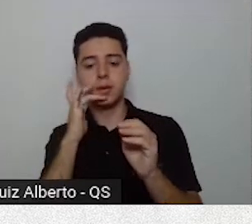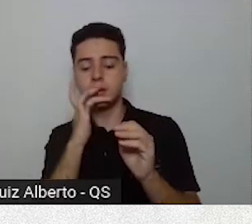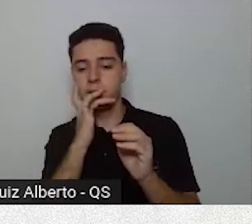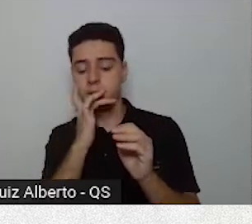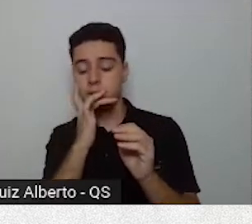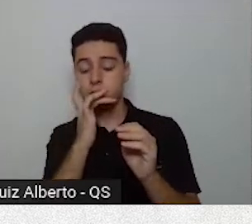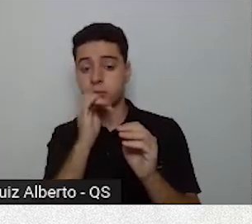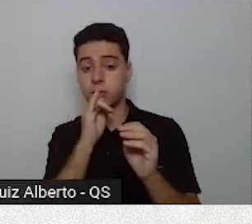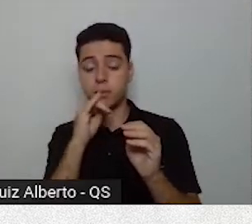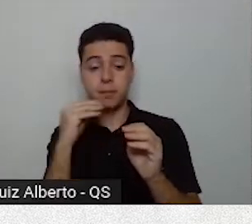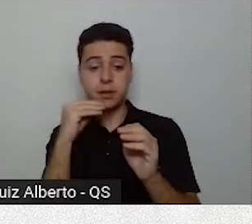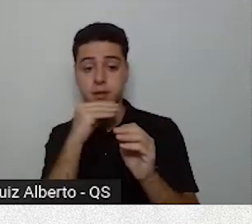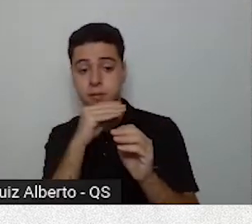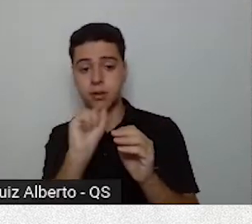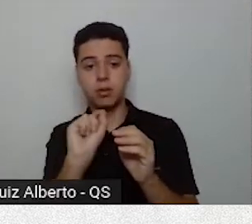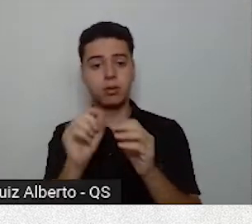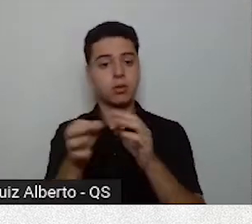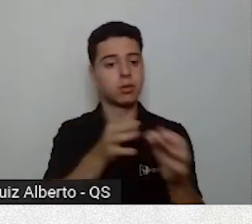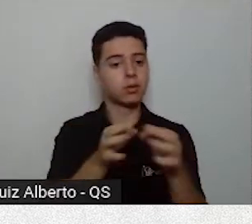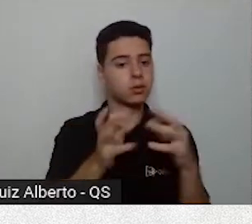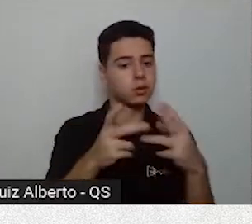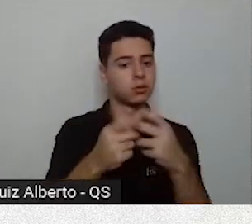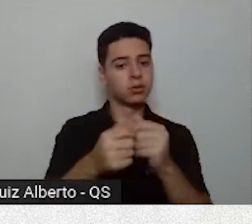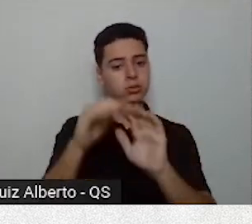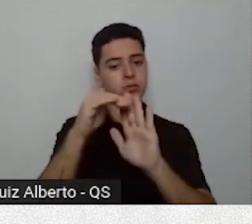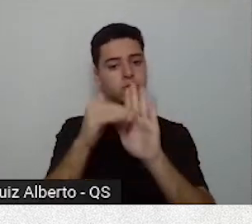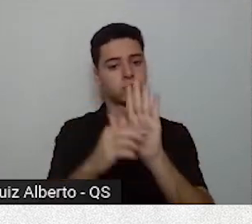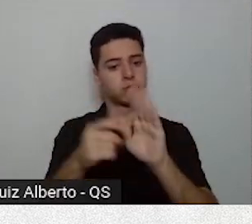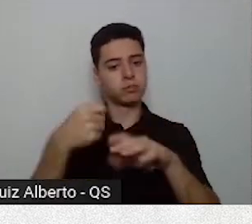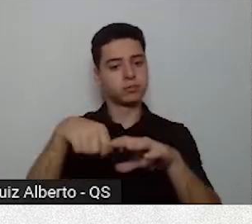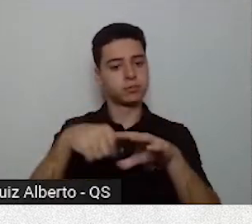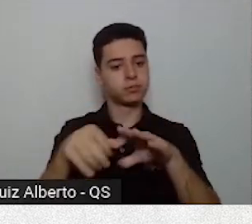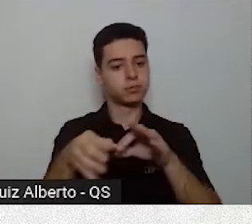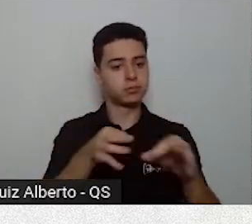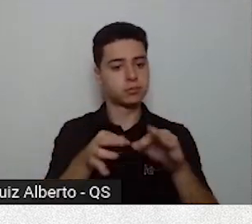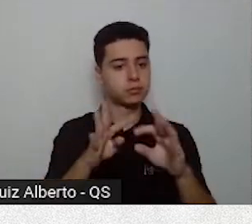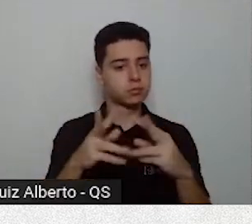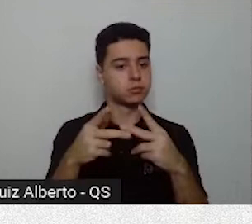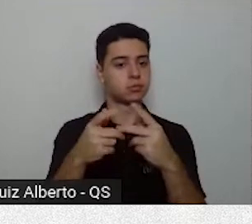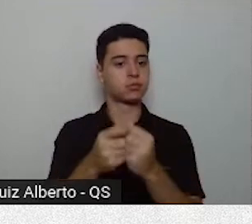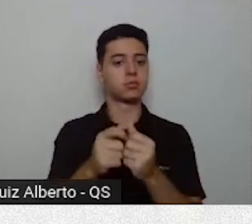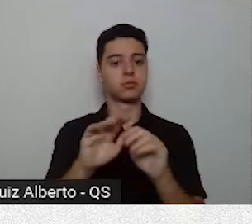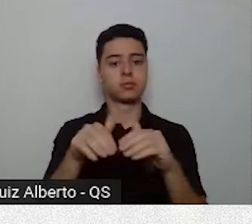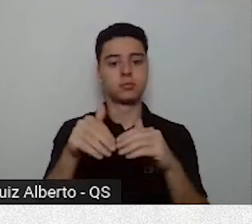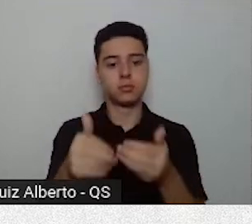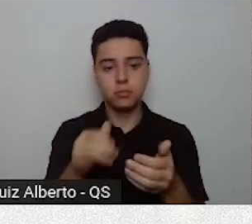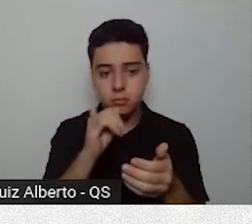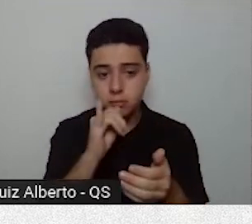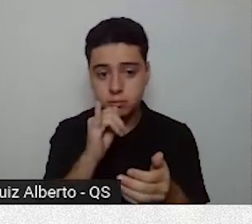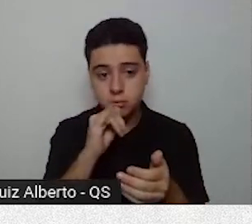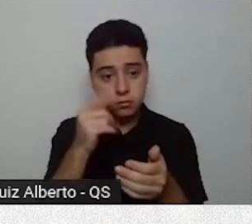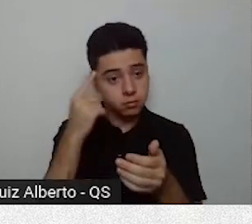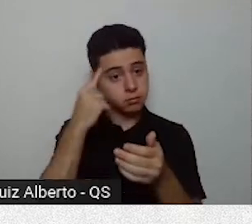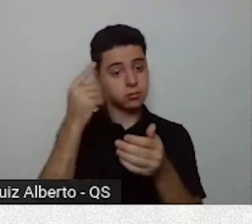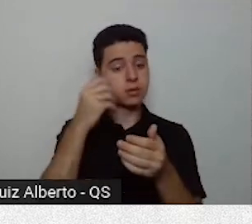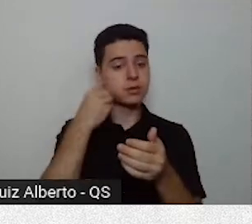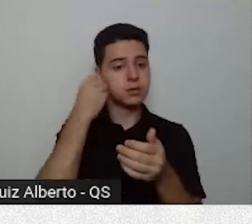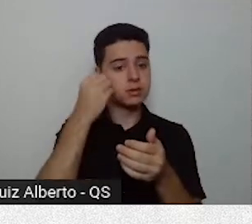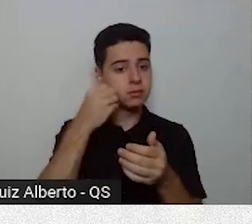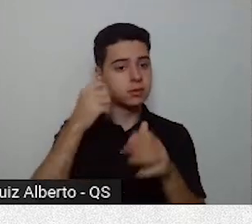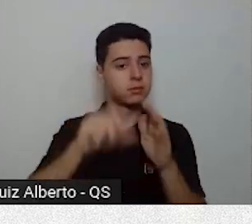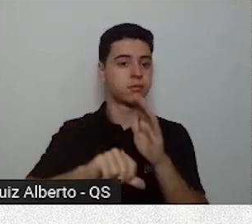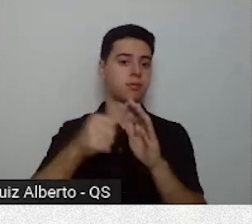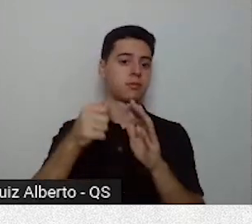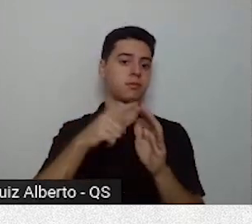menos a quantidade da receita. Mas é isso, a proposta é ter essa primeira experiência mais intuitiva e